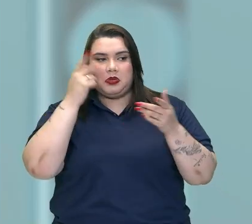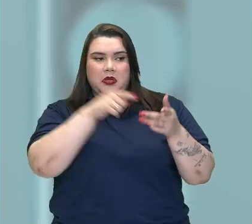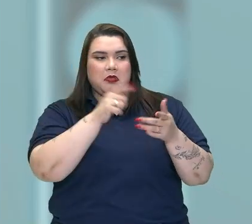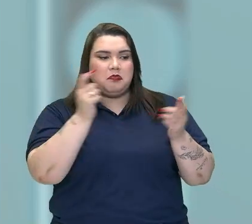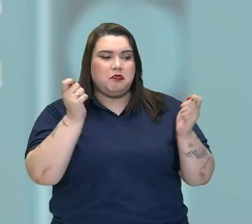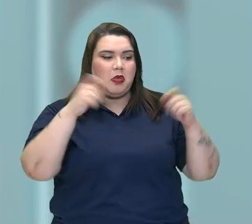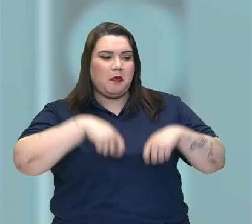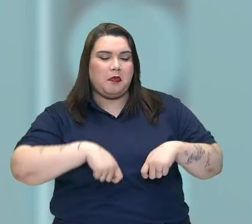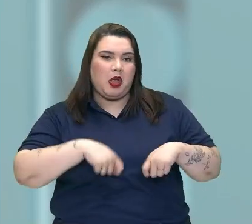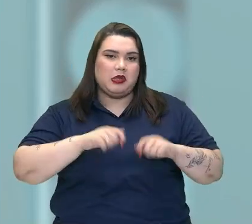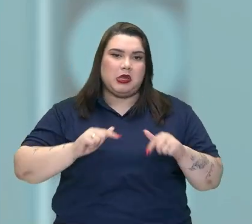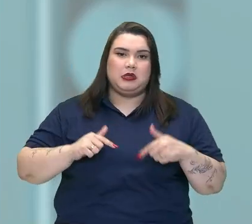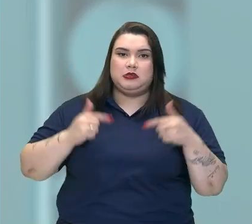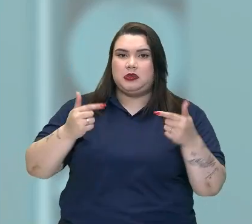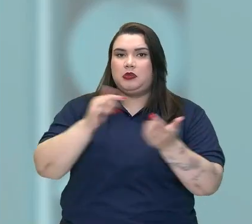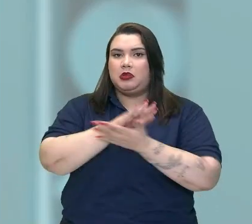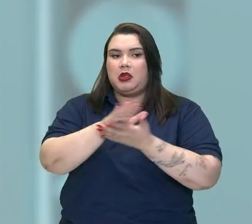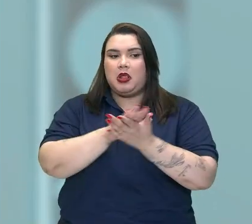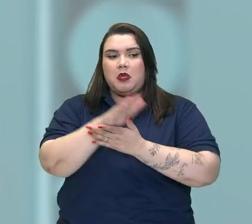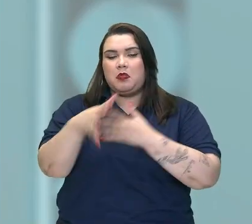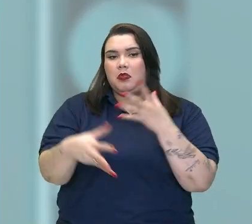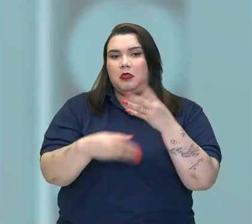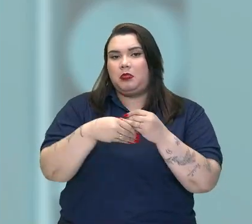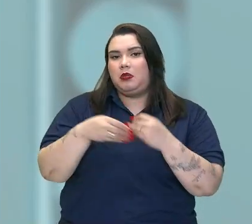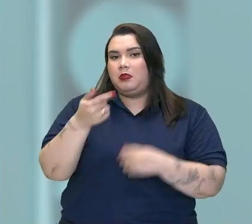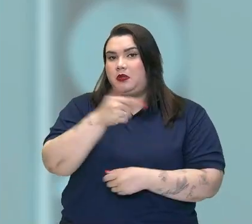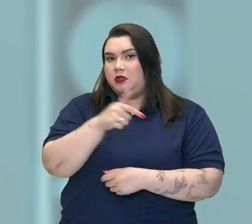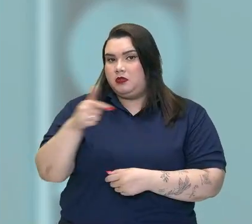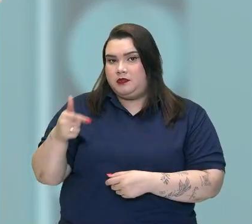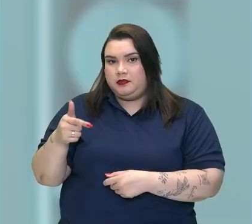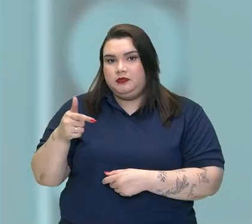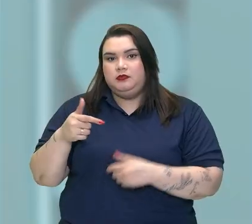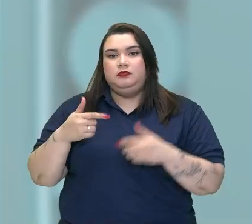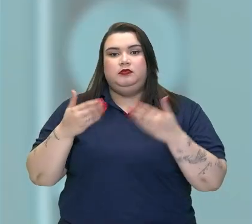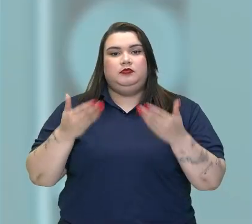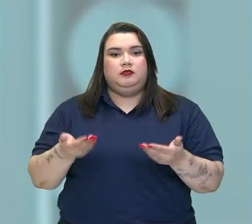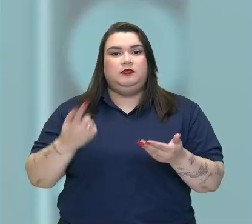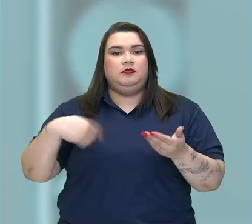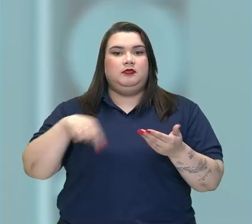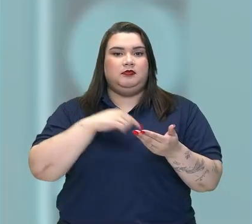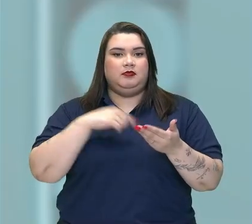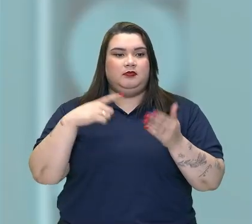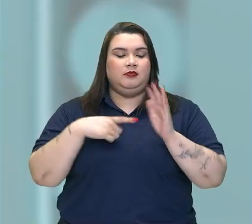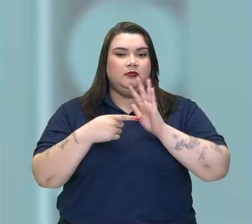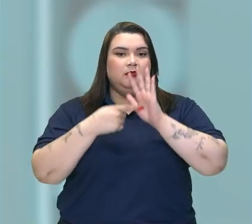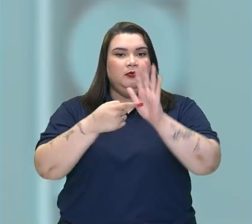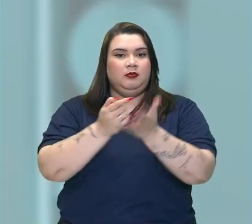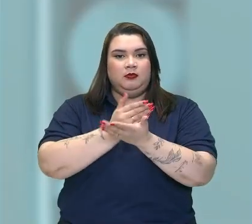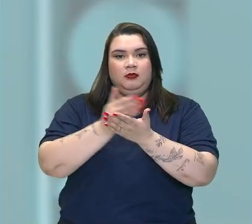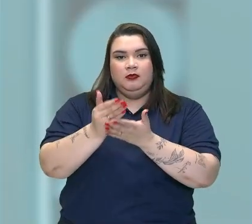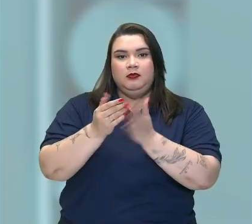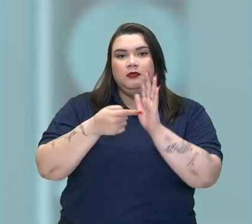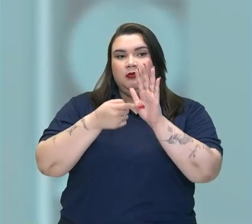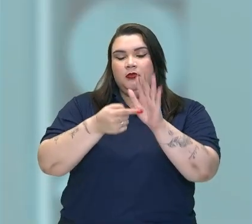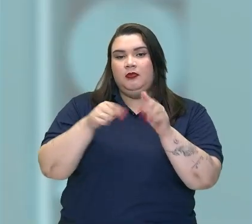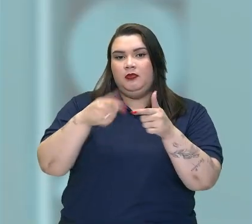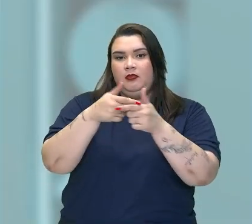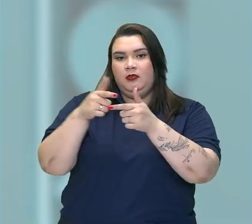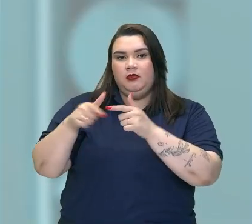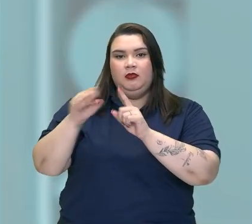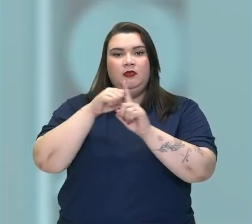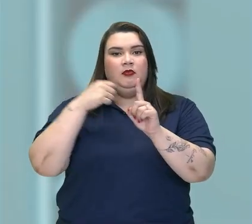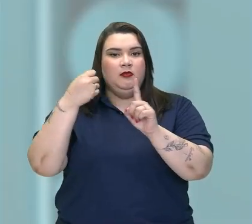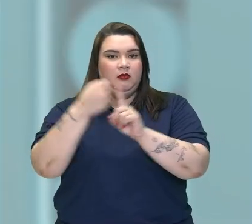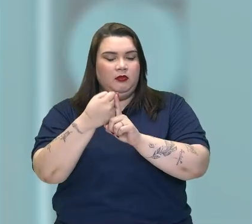elas vão colaborar com o que aqui no nosso meio social. Então a gente já tem esse início aí mostrando essa crítica social, e é até